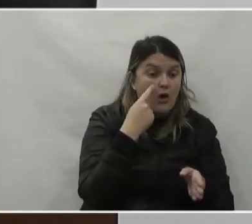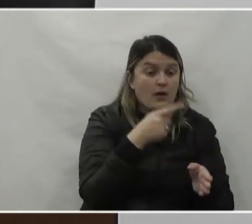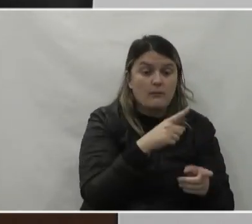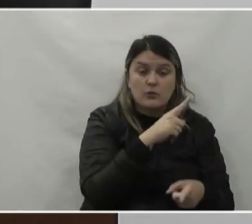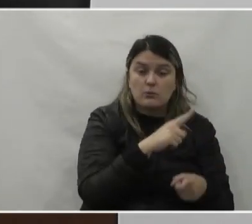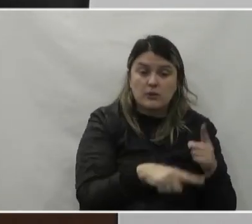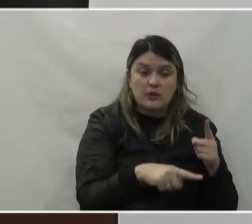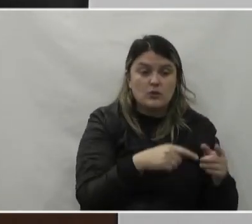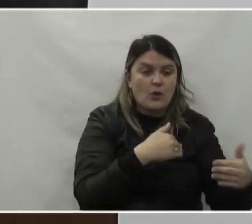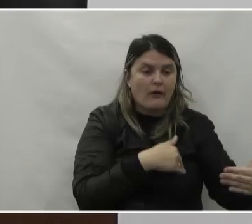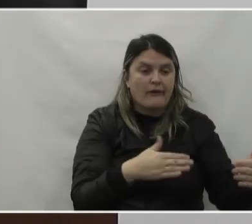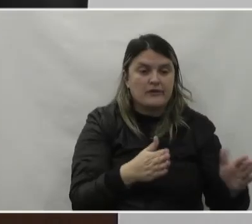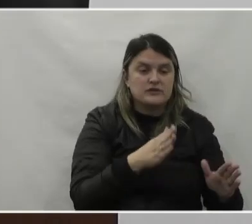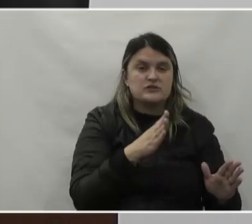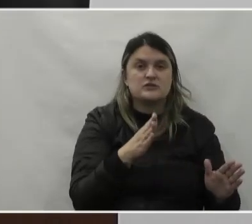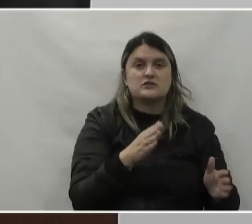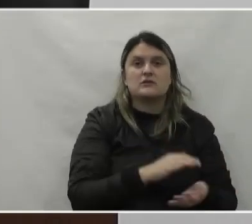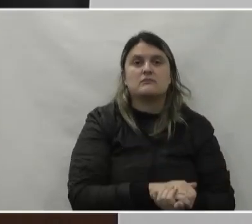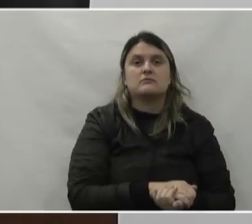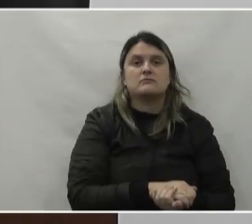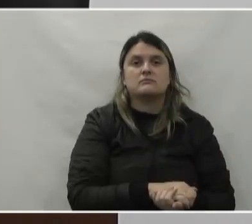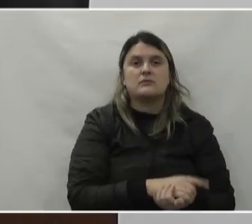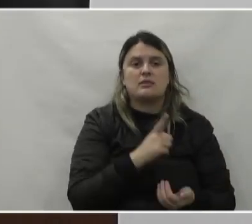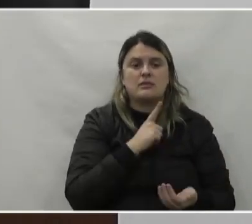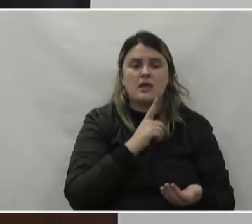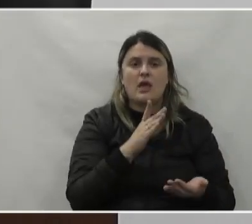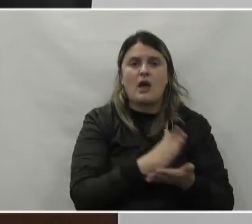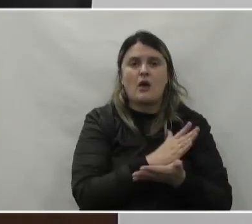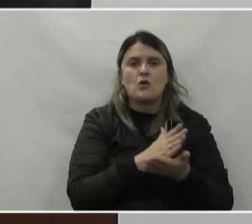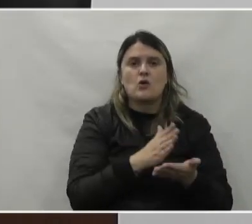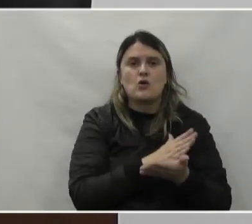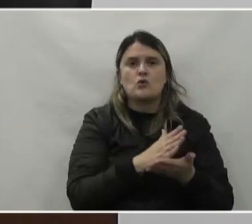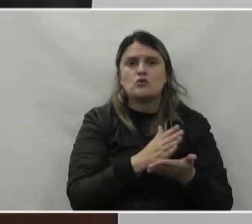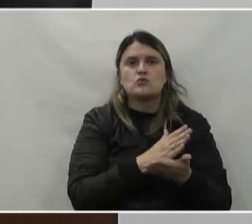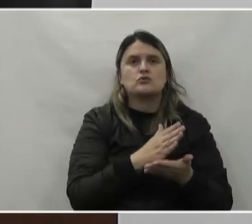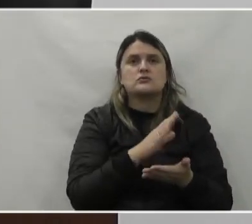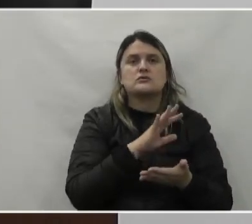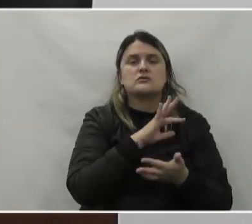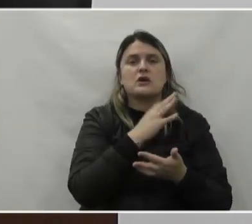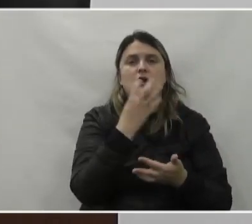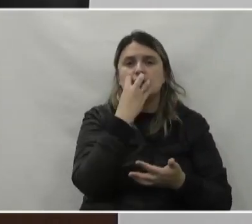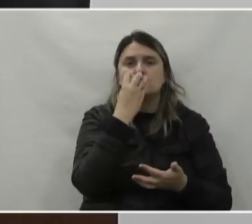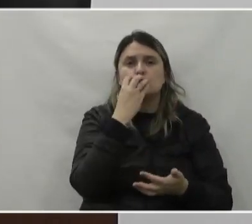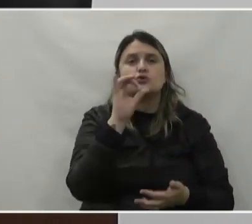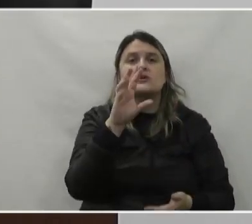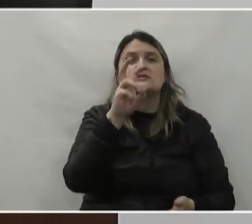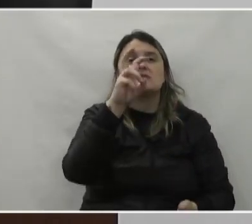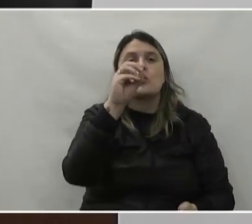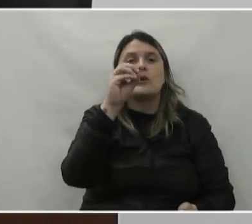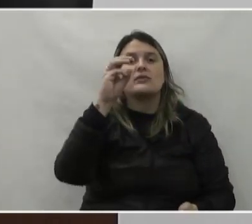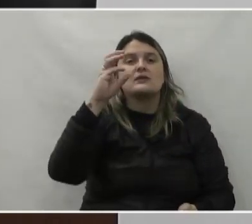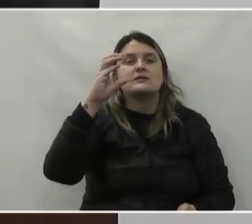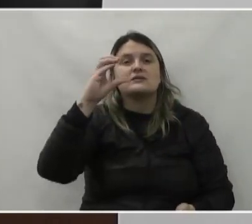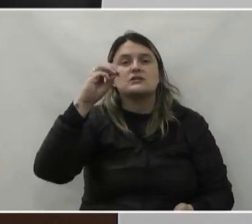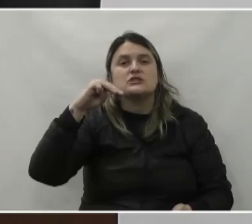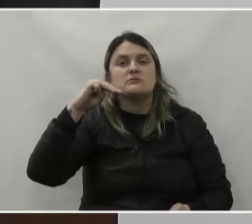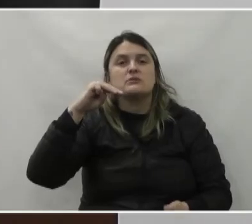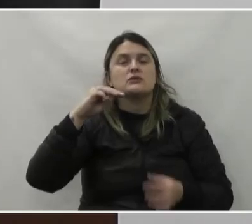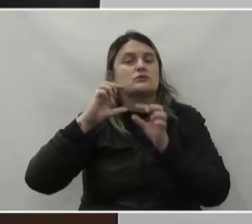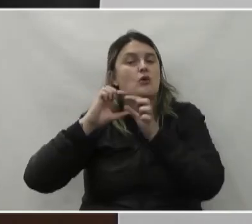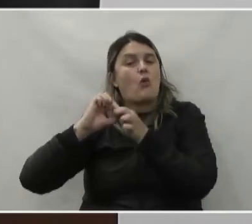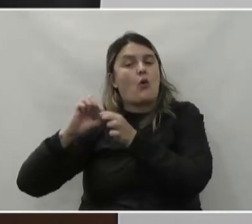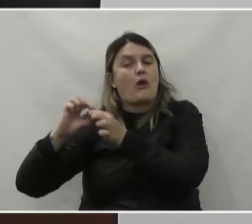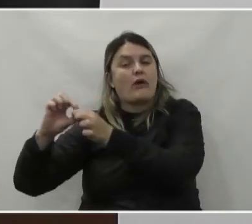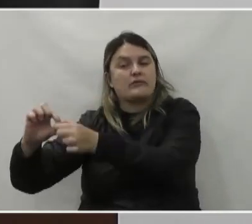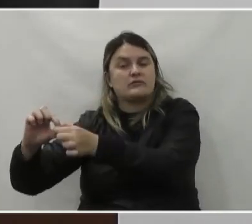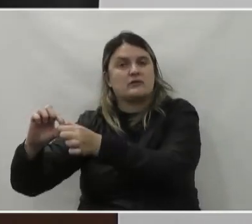Temos animais aí vivendo em tocos de corrente, questão de 50 a 70 centímetros o espaço que o animal tem de